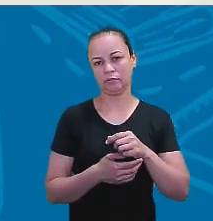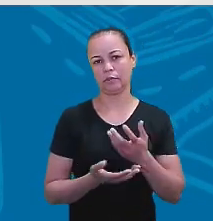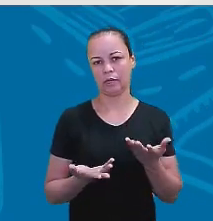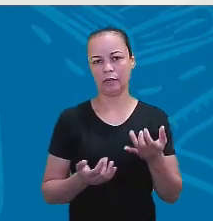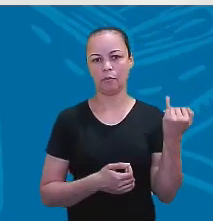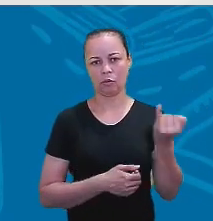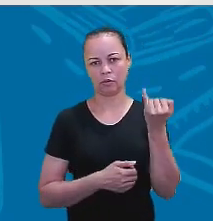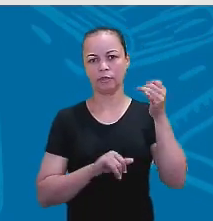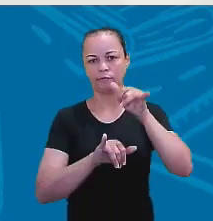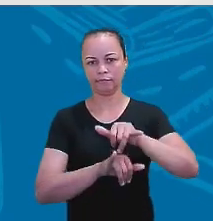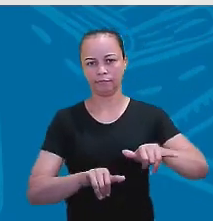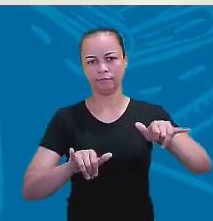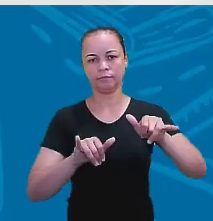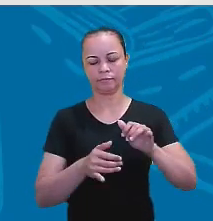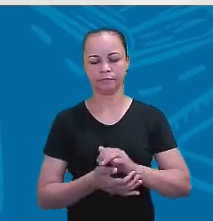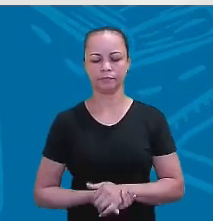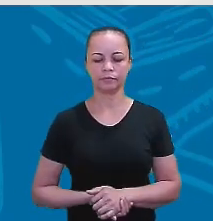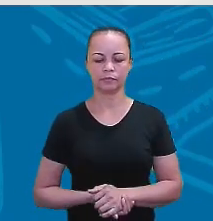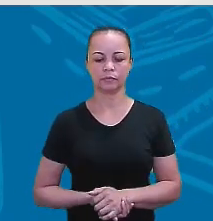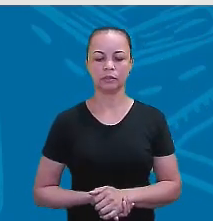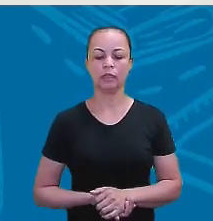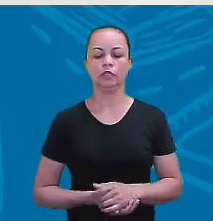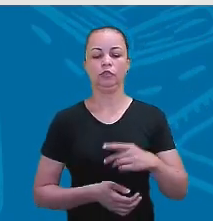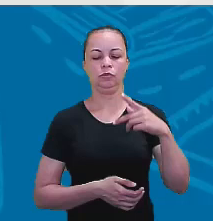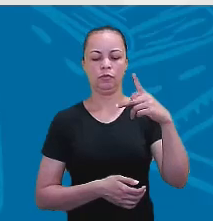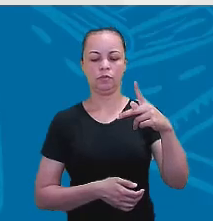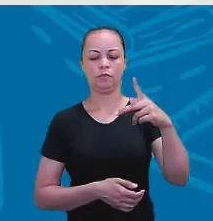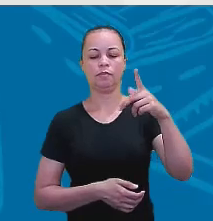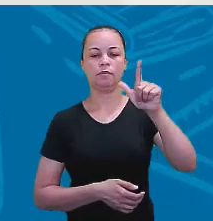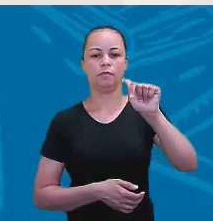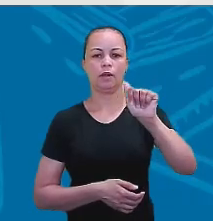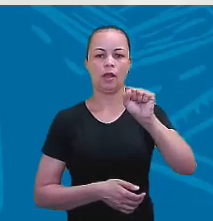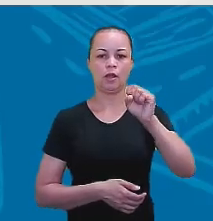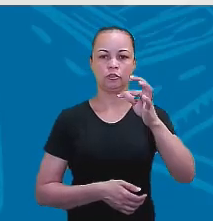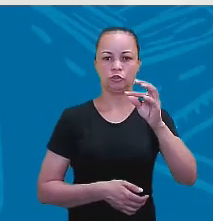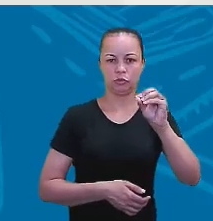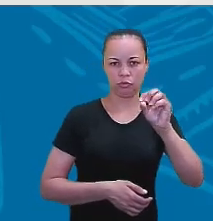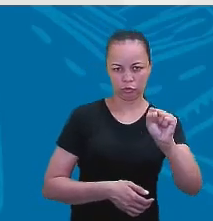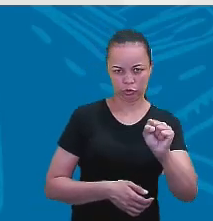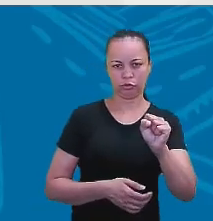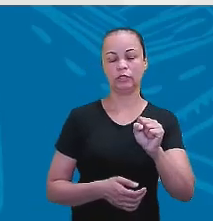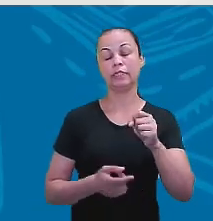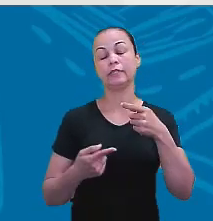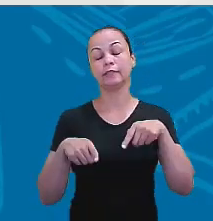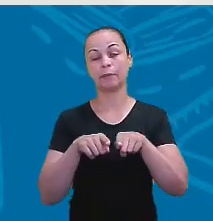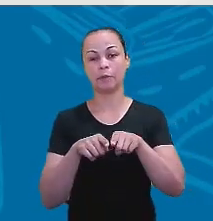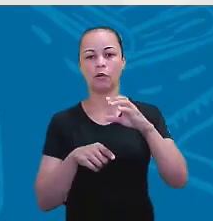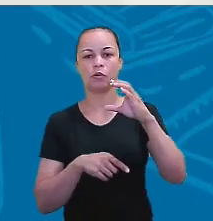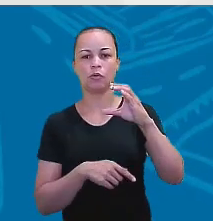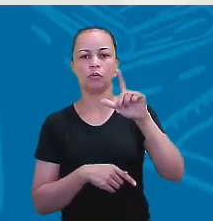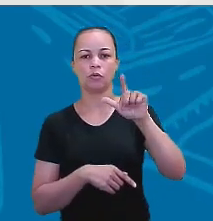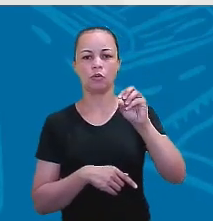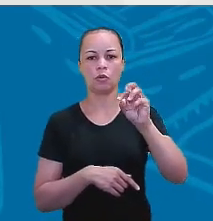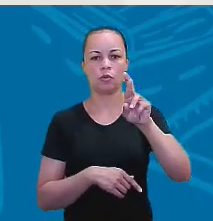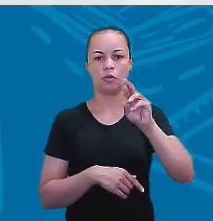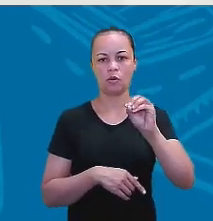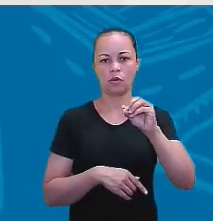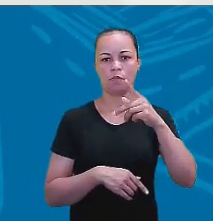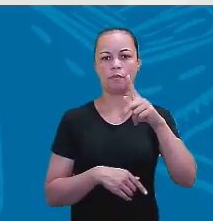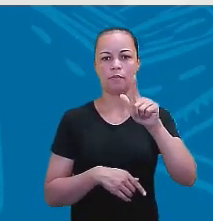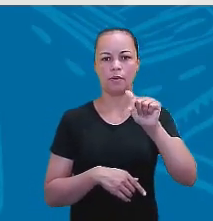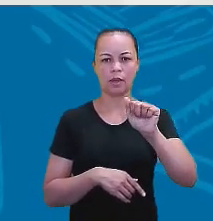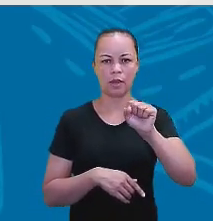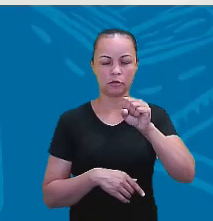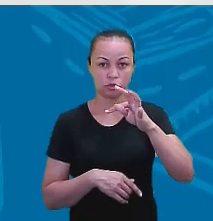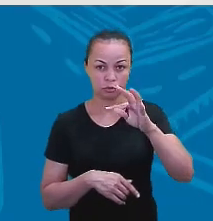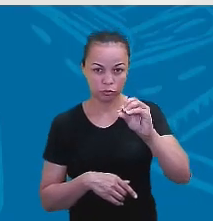tá? E aí, os plastos, aí eu posso dizer, os cloroplastos, né? Que é um dos mais importantes, porque tem vários plastos, tá? Mas eu vou trazer